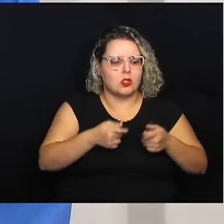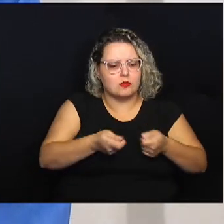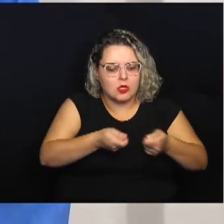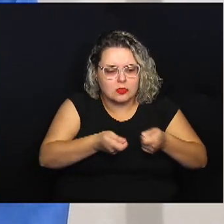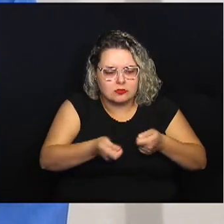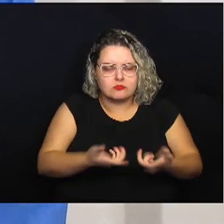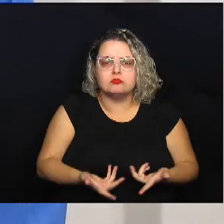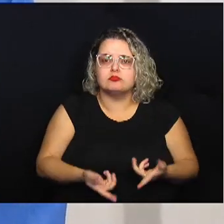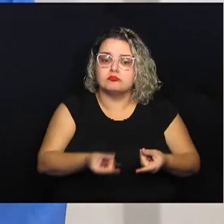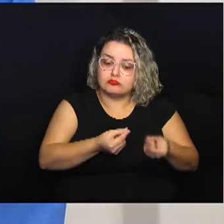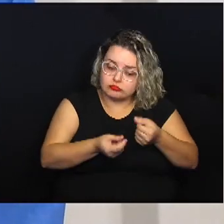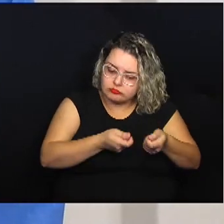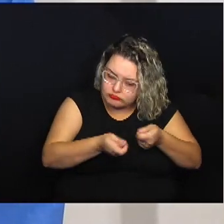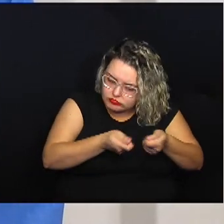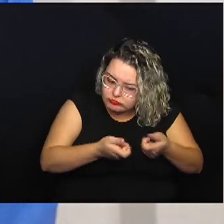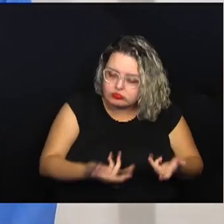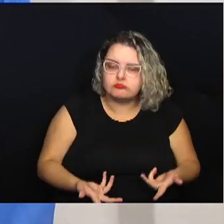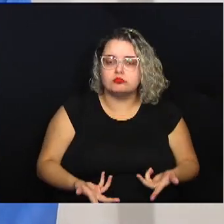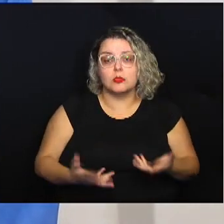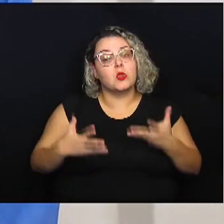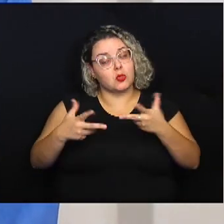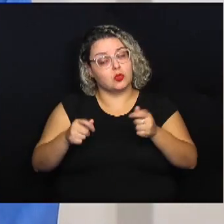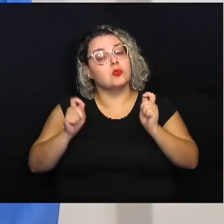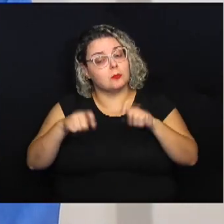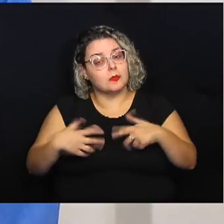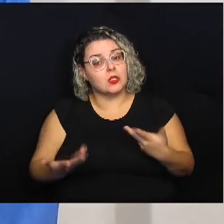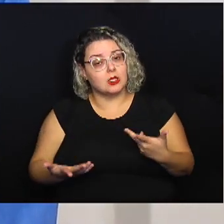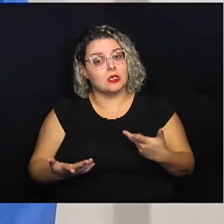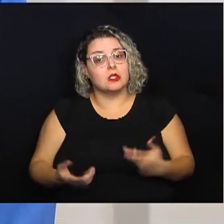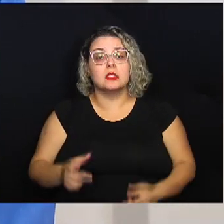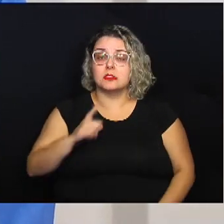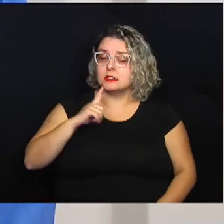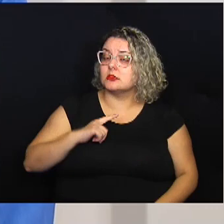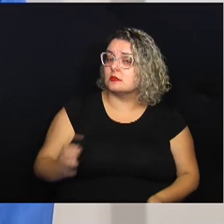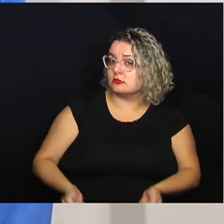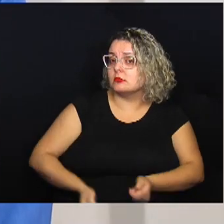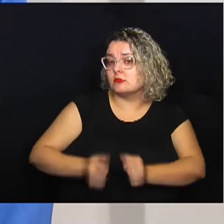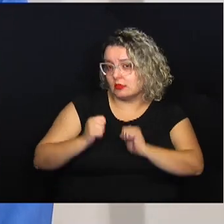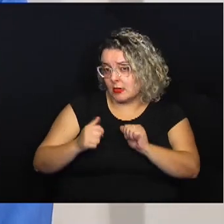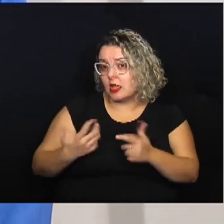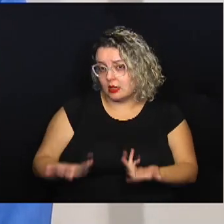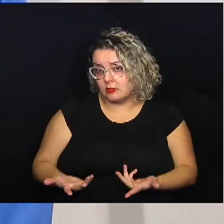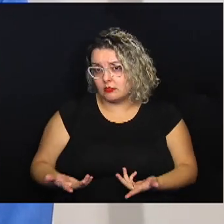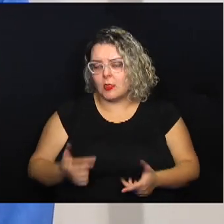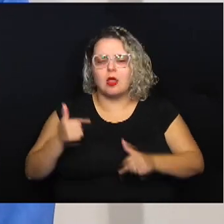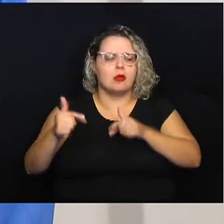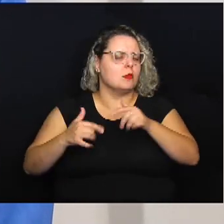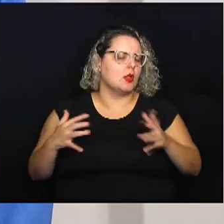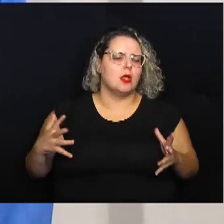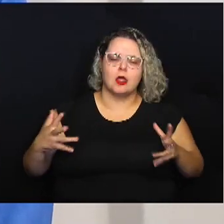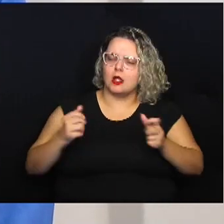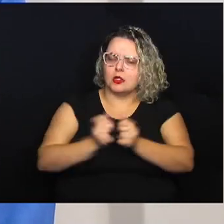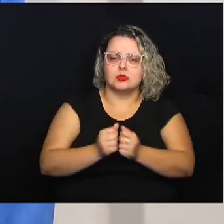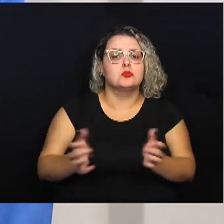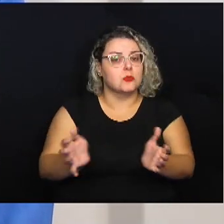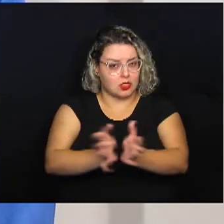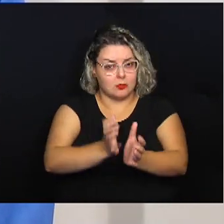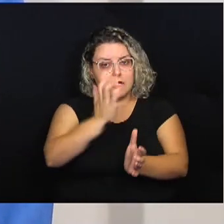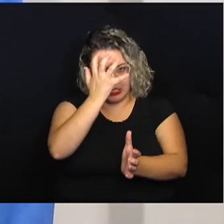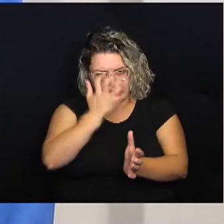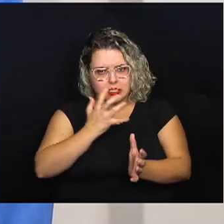que é possível, né? Então, esse ganho de eficiência é resultado de um trabalho coletivo, de uma equipe séria, de